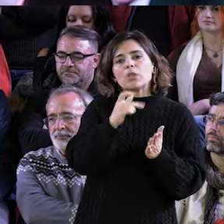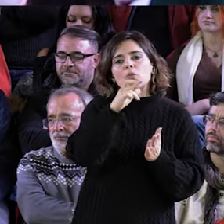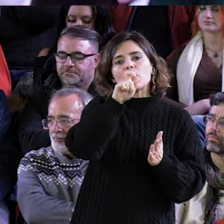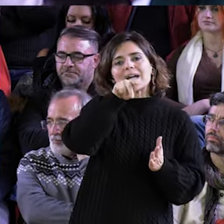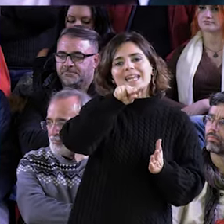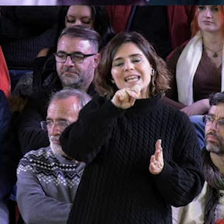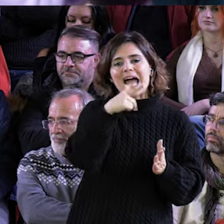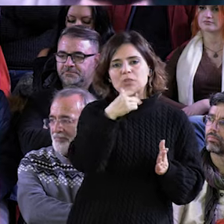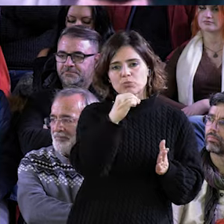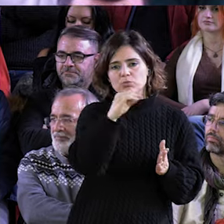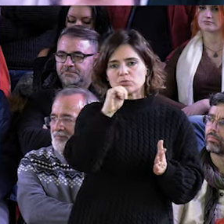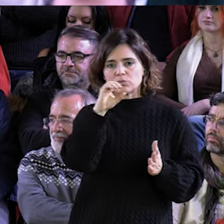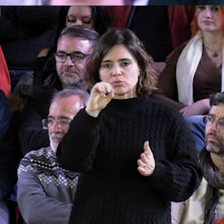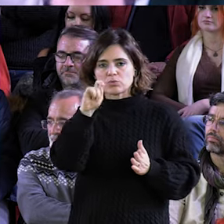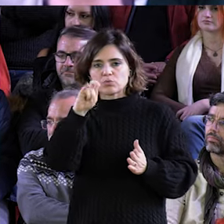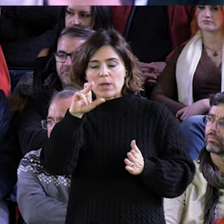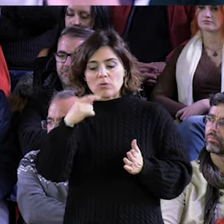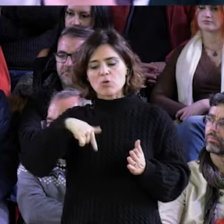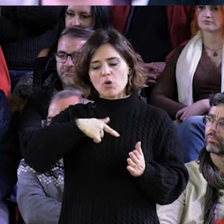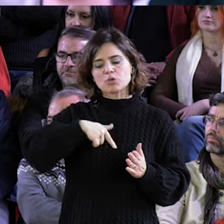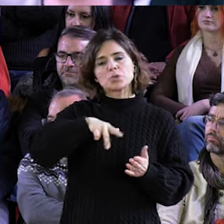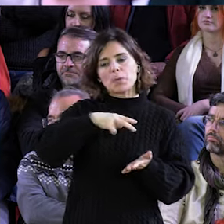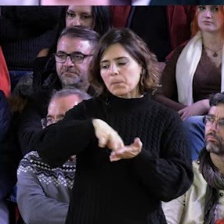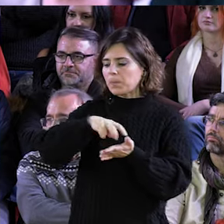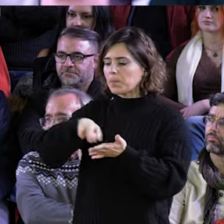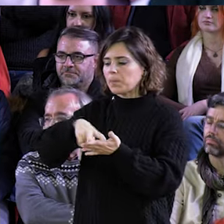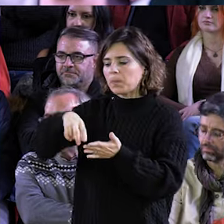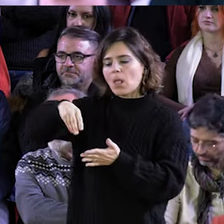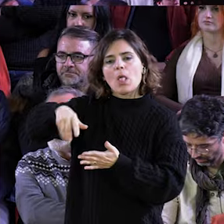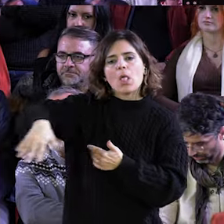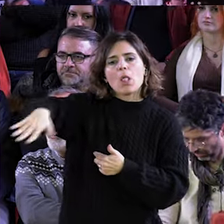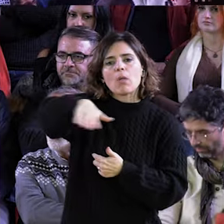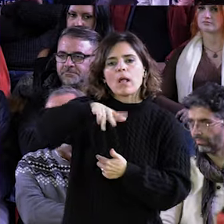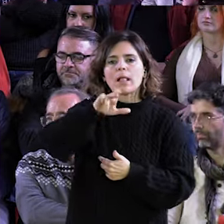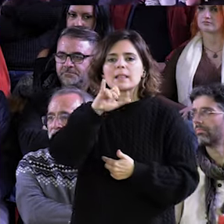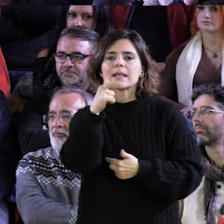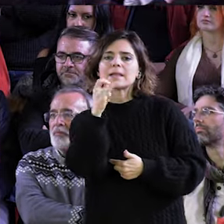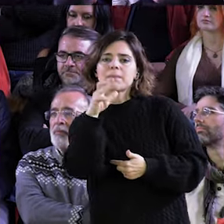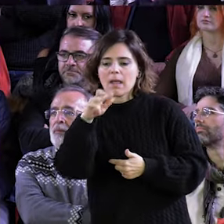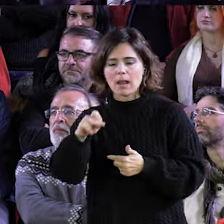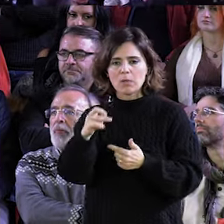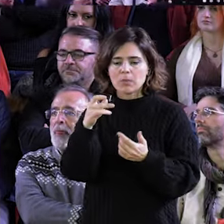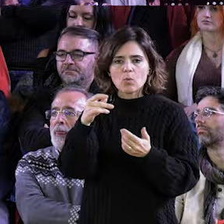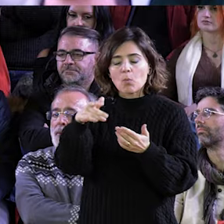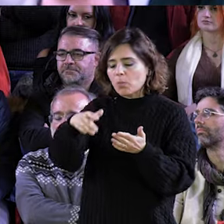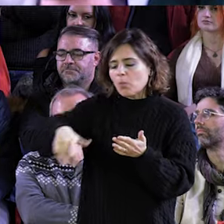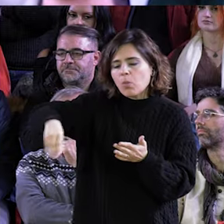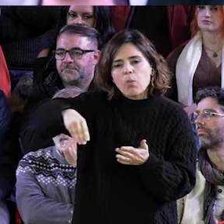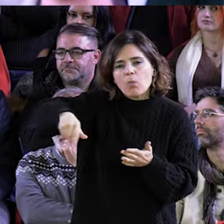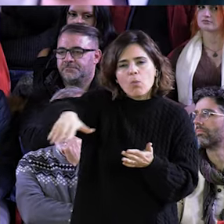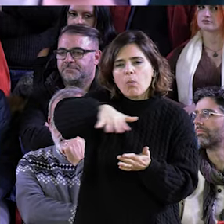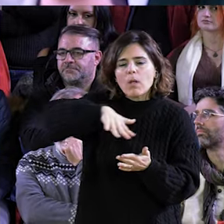um périplo pela zona da Ribeira Barredo, um dos mais belos postais turísticos desta cidade. E